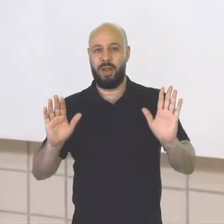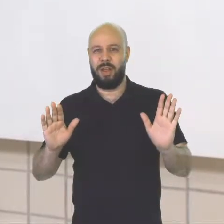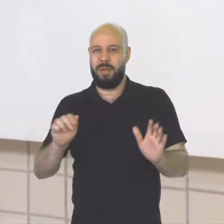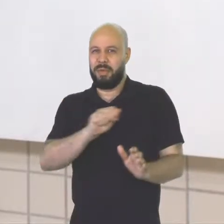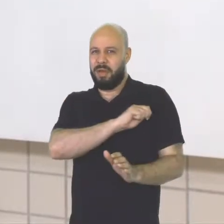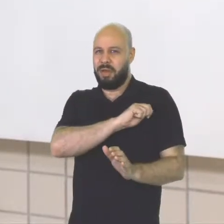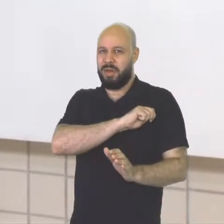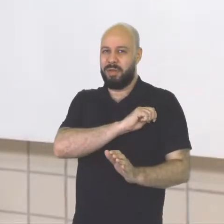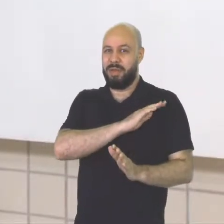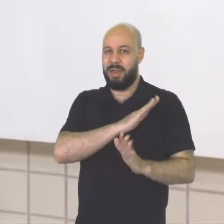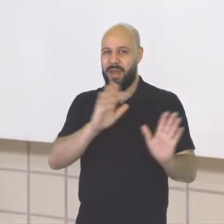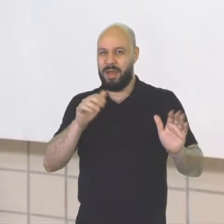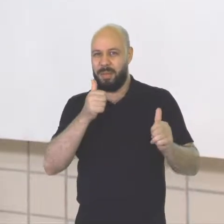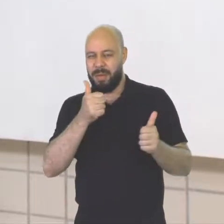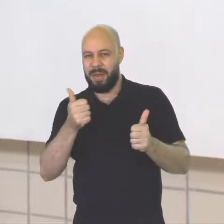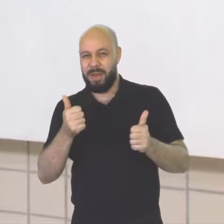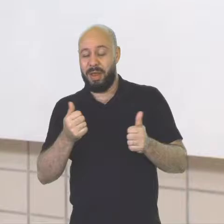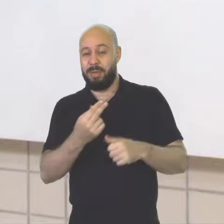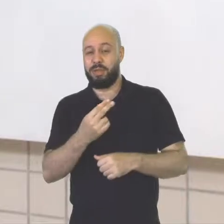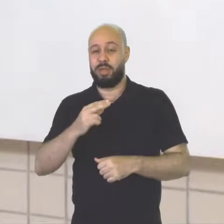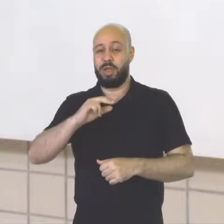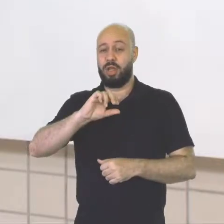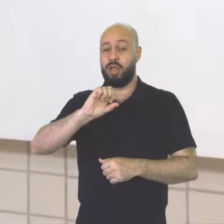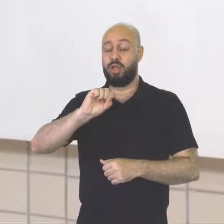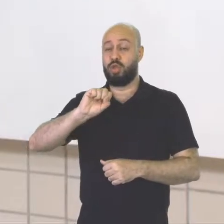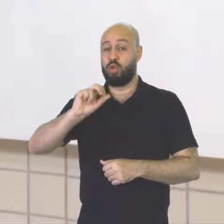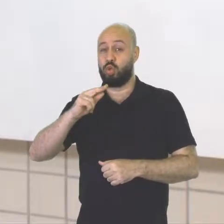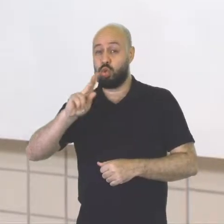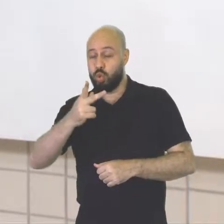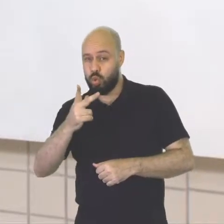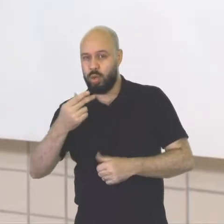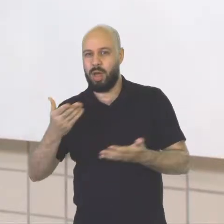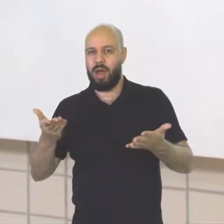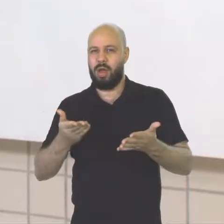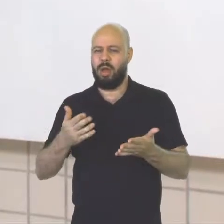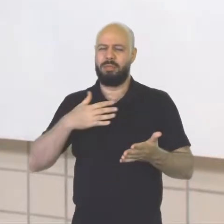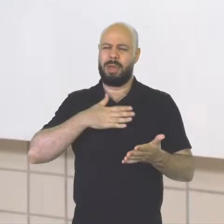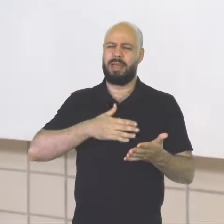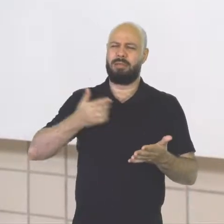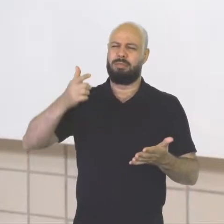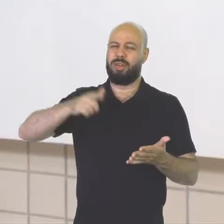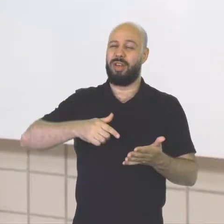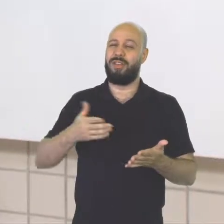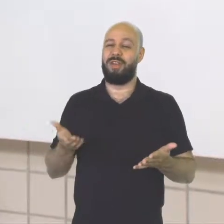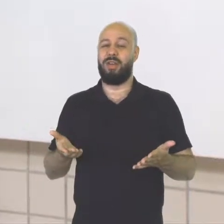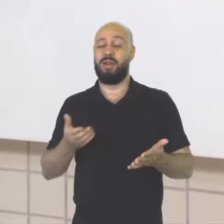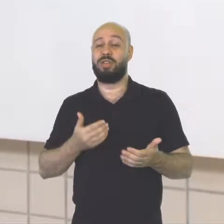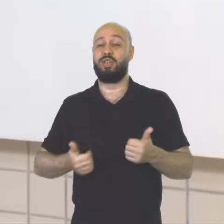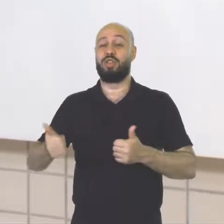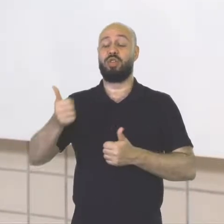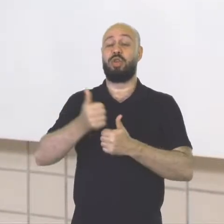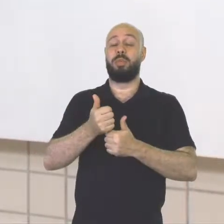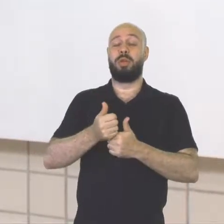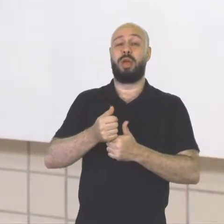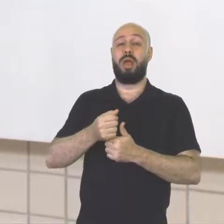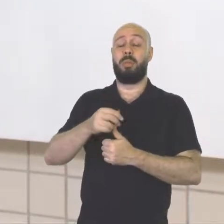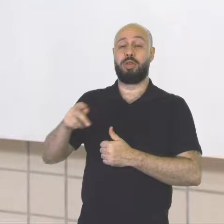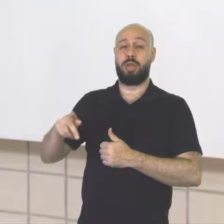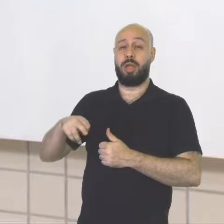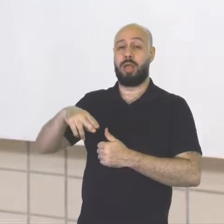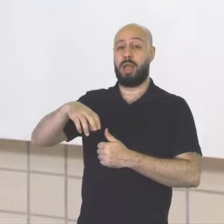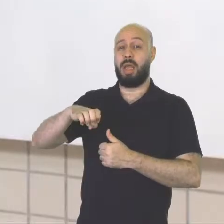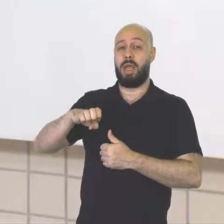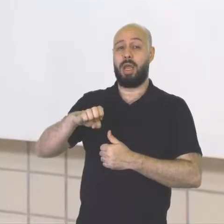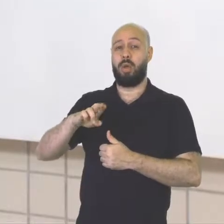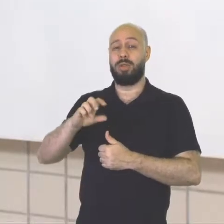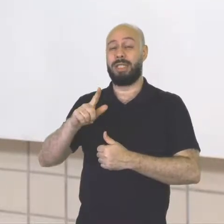students! Olá, tudo bem? Eu sou a professora Sumarinho e é um prazer enorme estar aqui com vocês. Hoje, substituindo a professora Neuzilene, que por